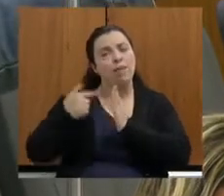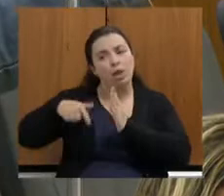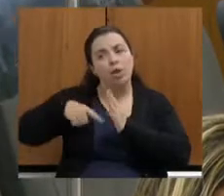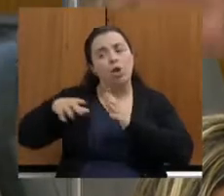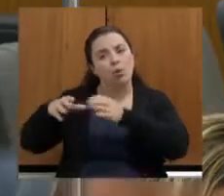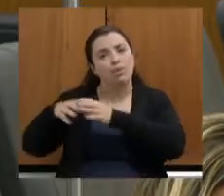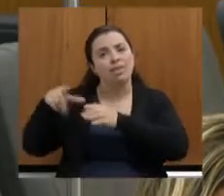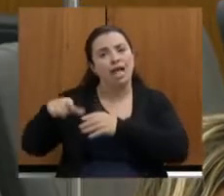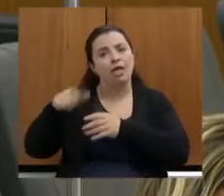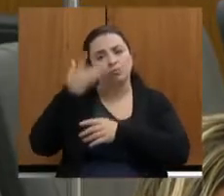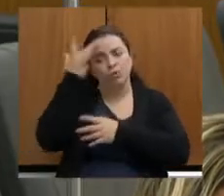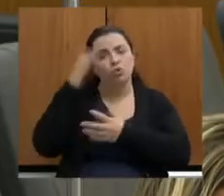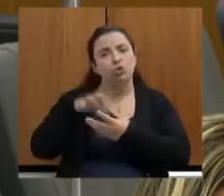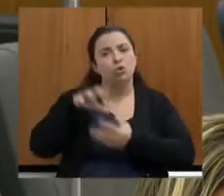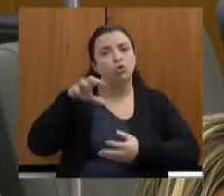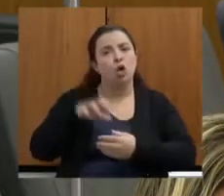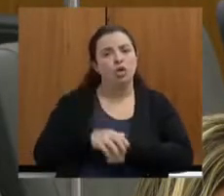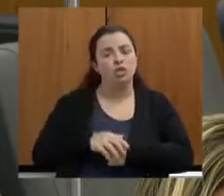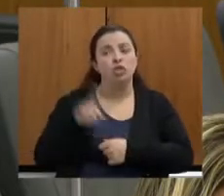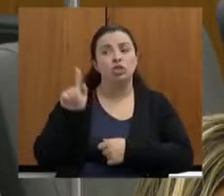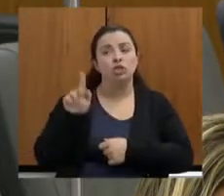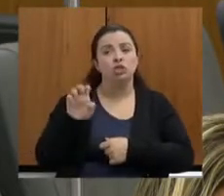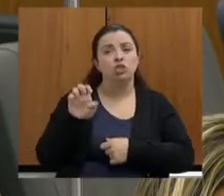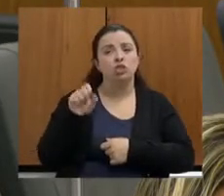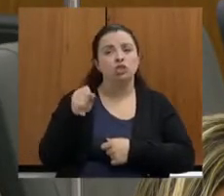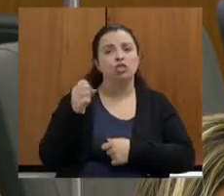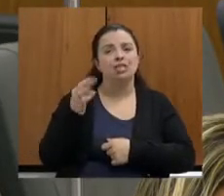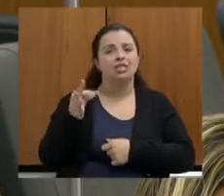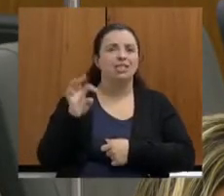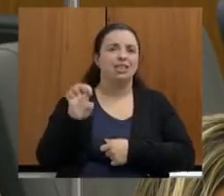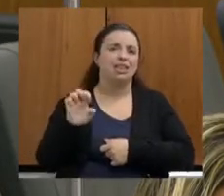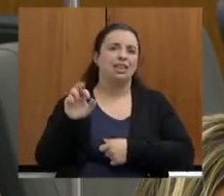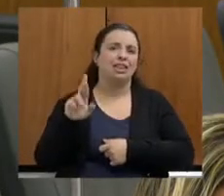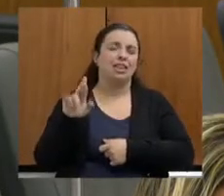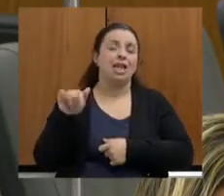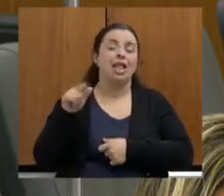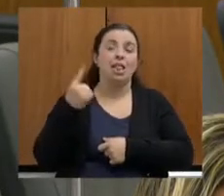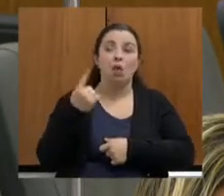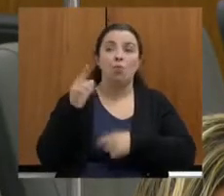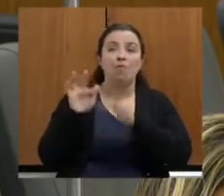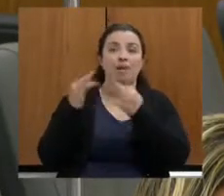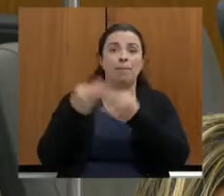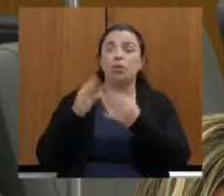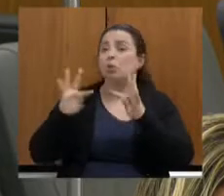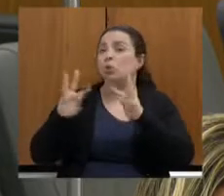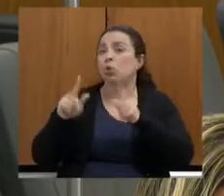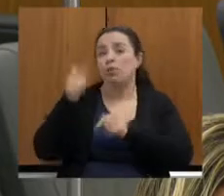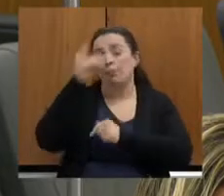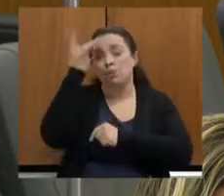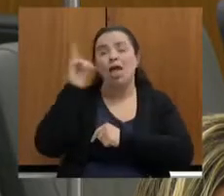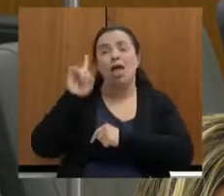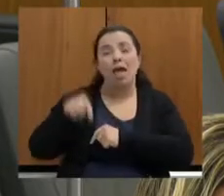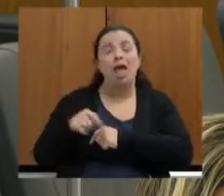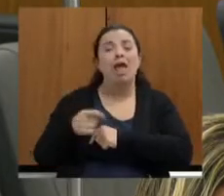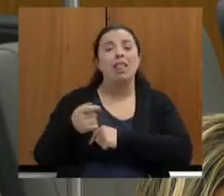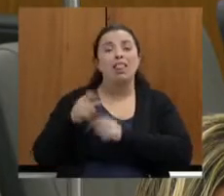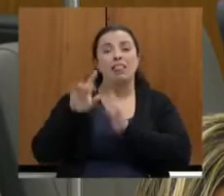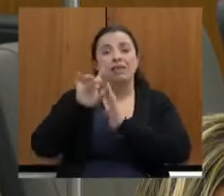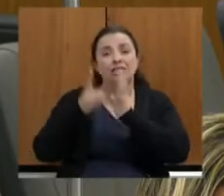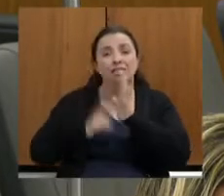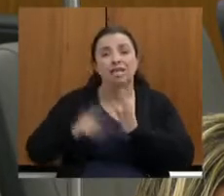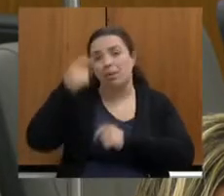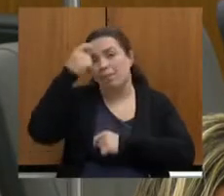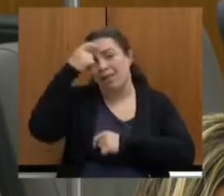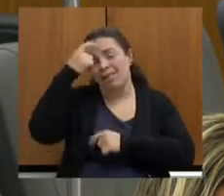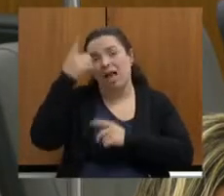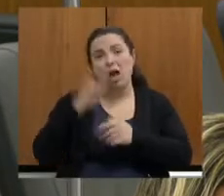meus idosos Gesteira tem uma família gente todo mundo deficiente da cabeça a renova já vai enrolando com o